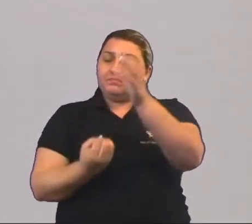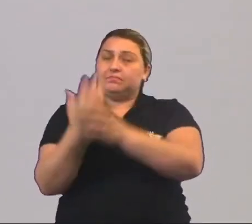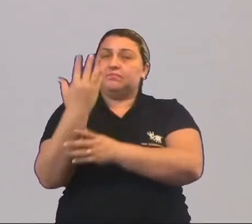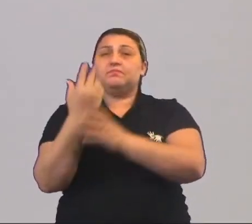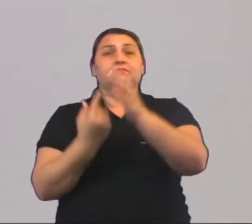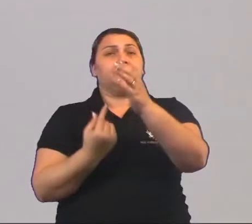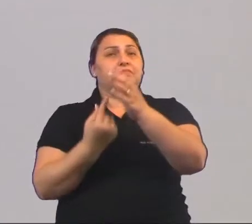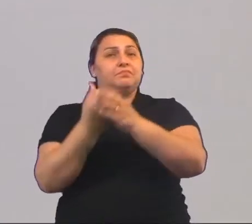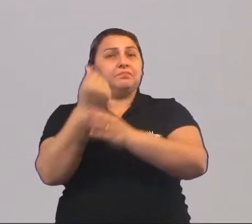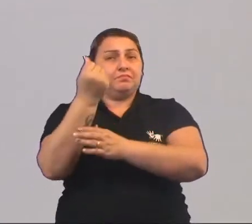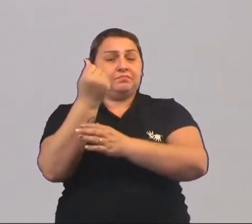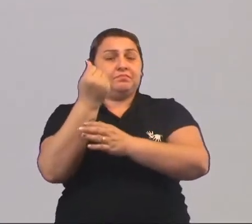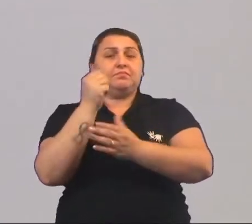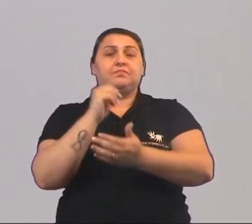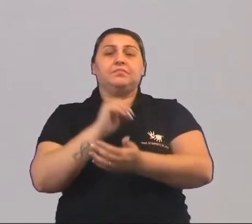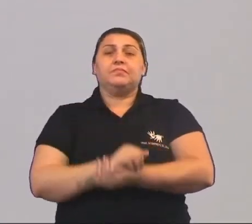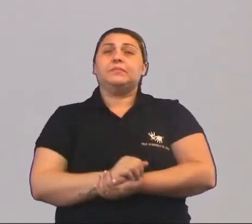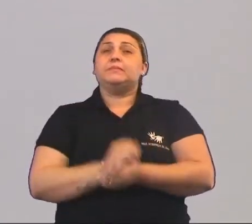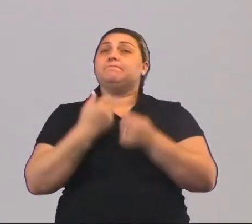produção capitalista, ele